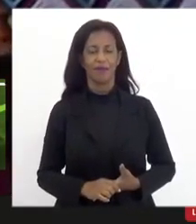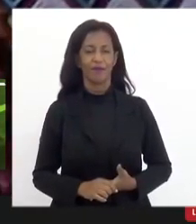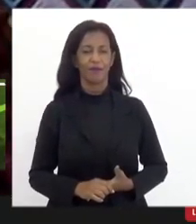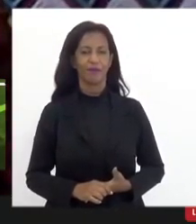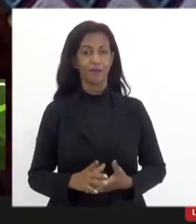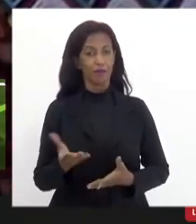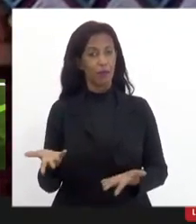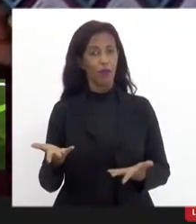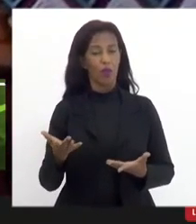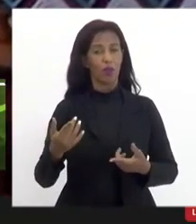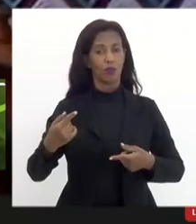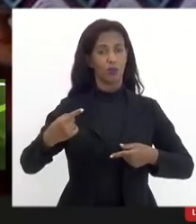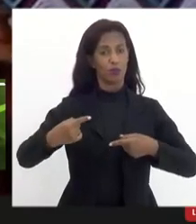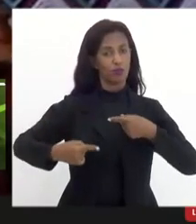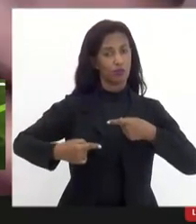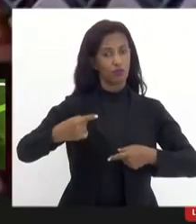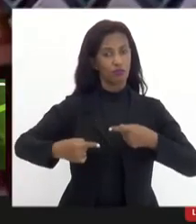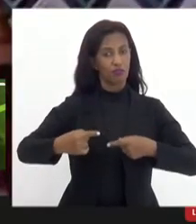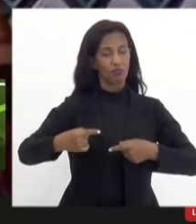o diálogo, né,